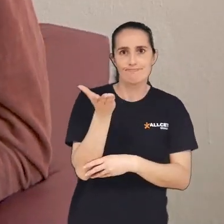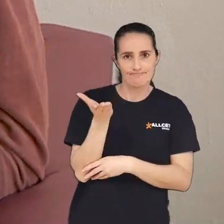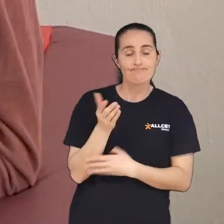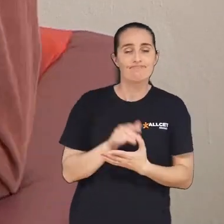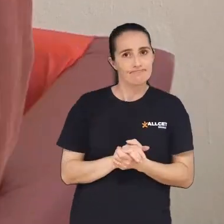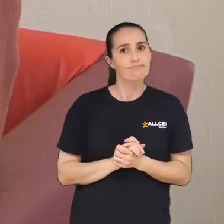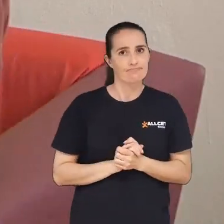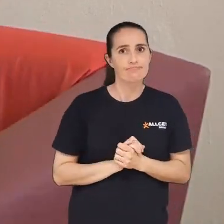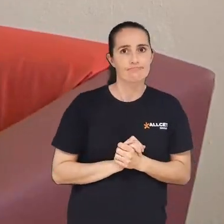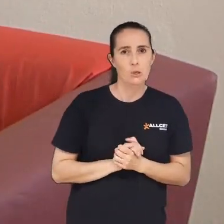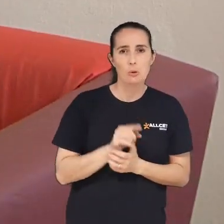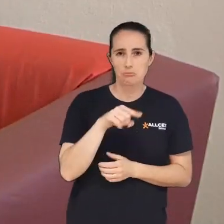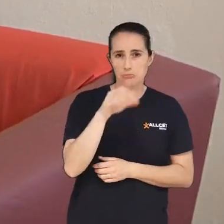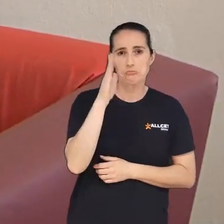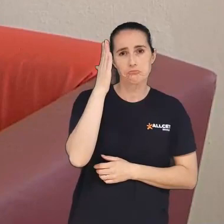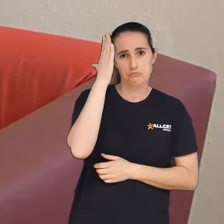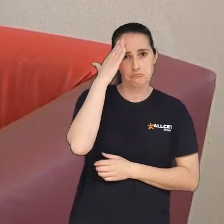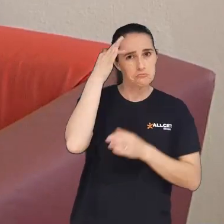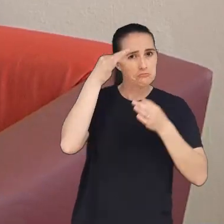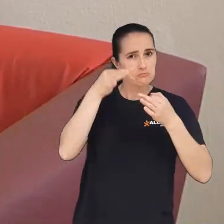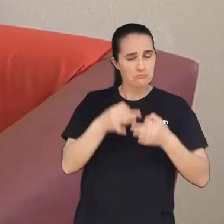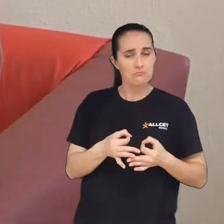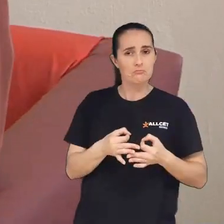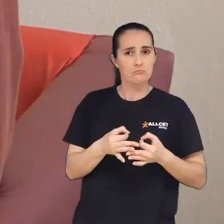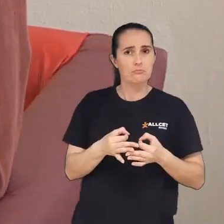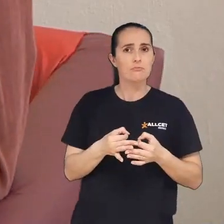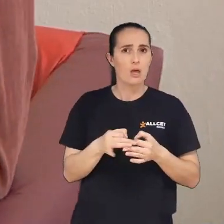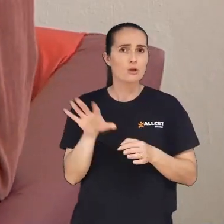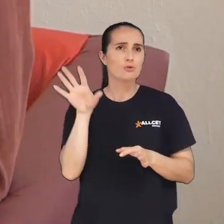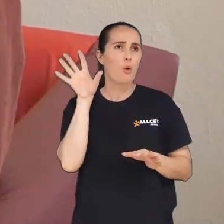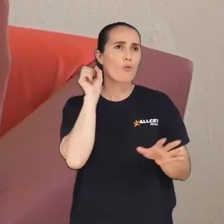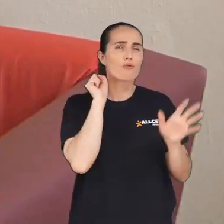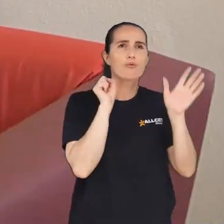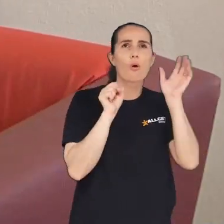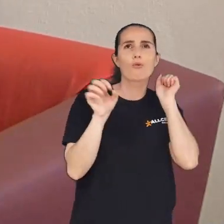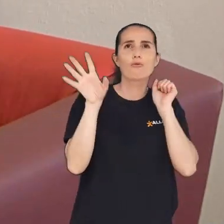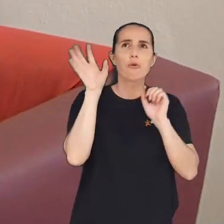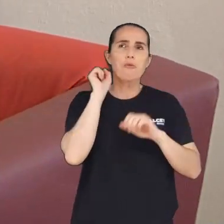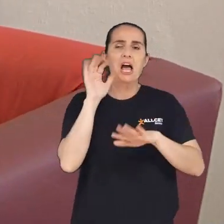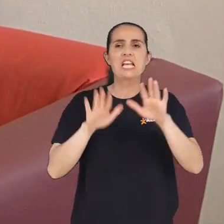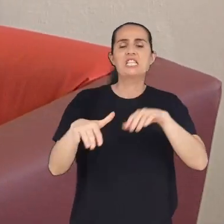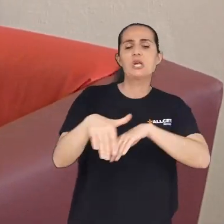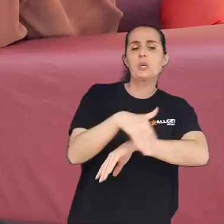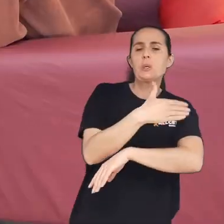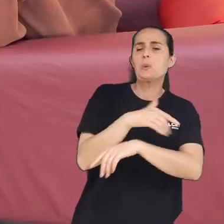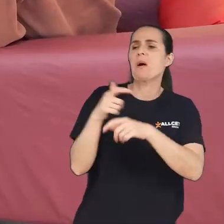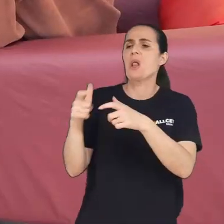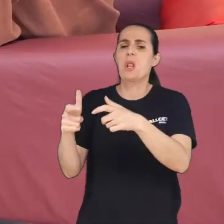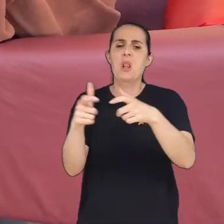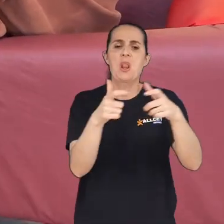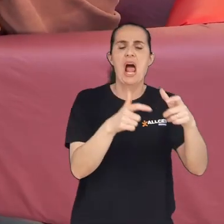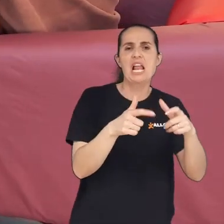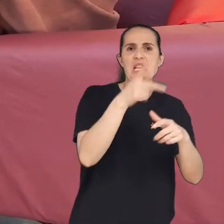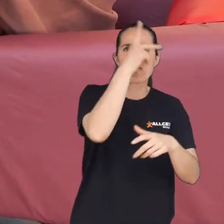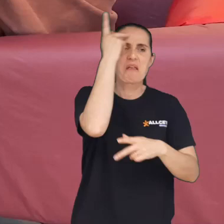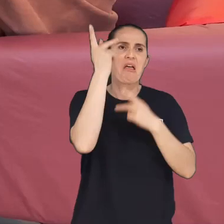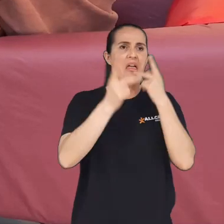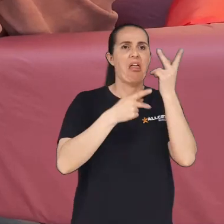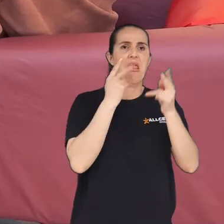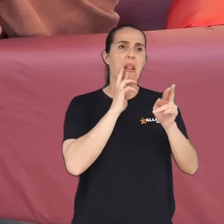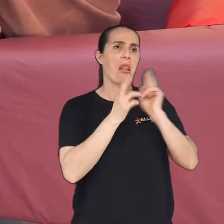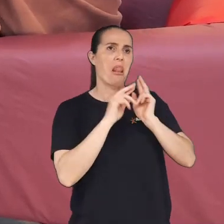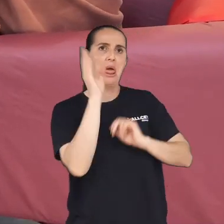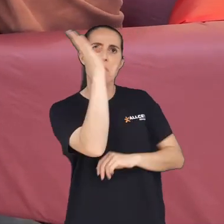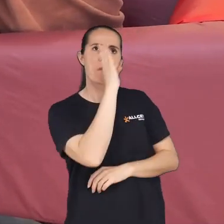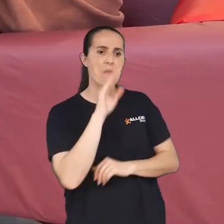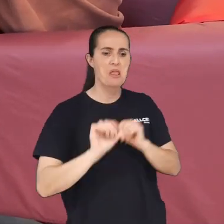palavras finais realmente para conversar com vocês. Podem ter certeza que a gente escuta muitas vezes